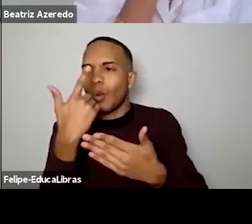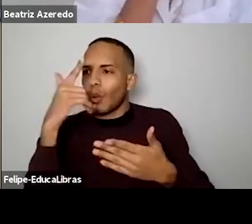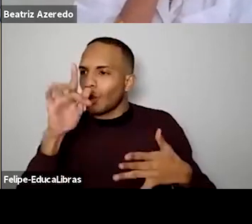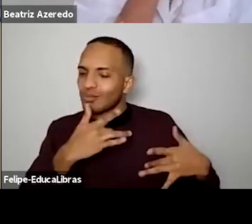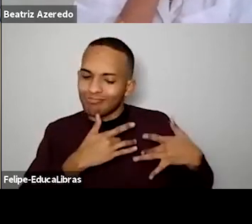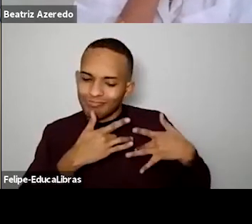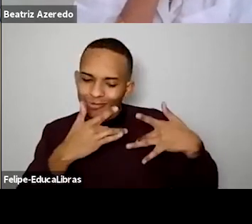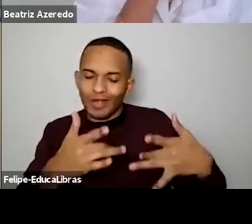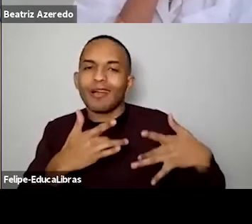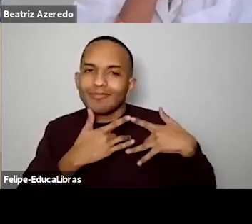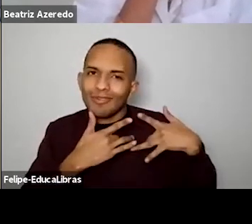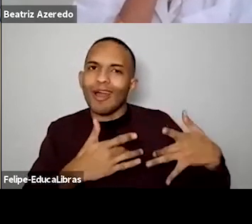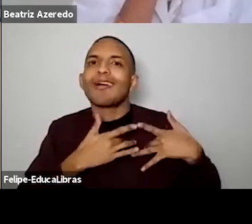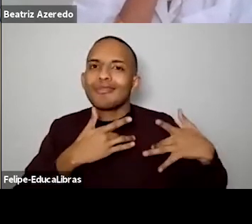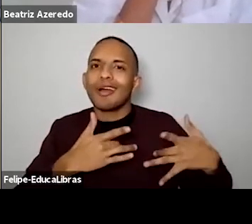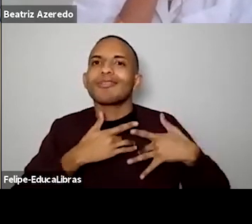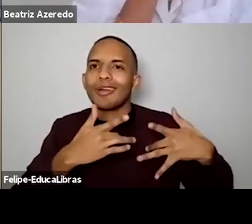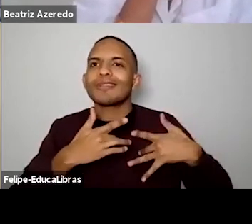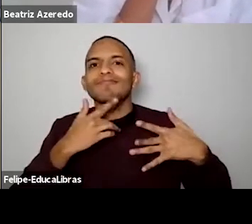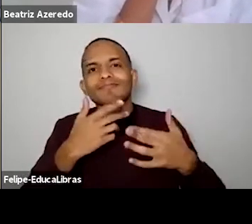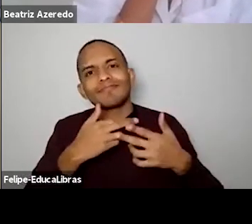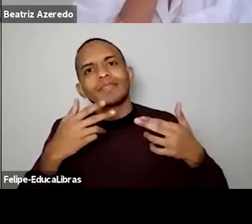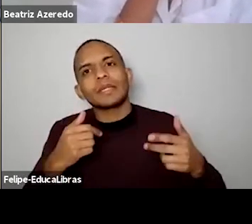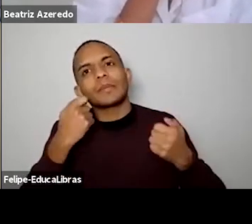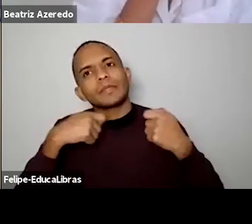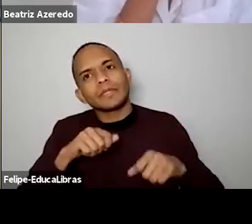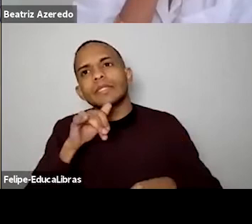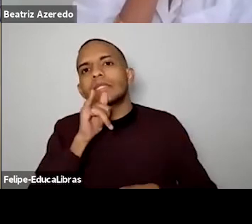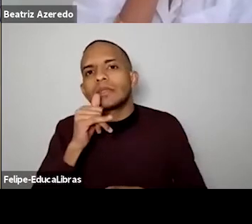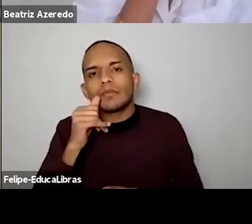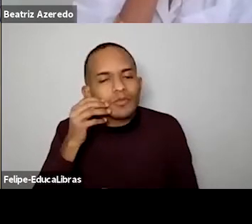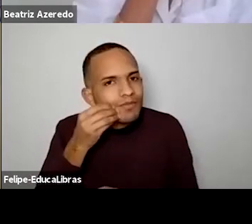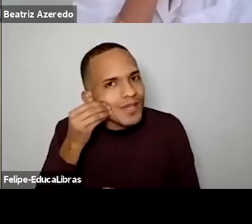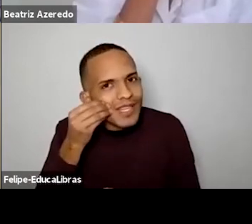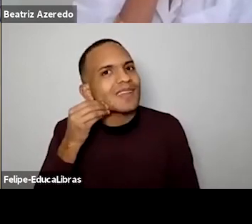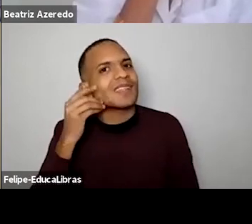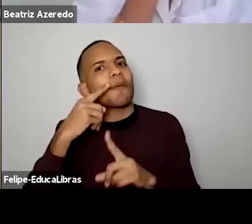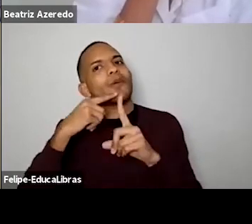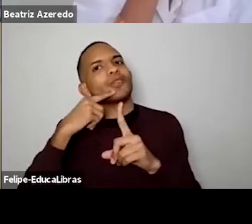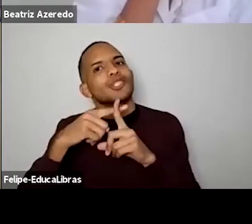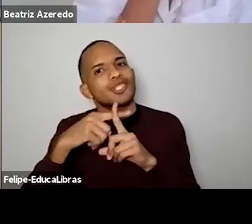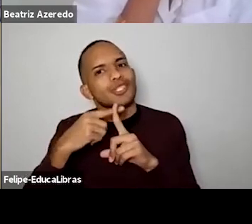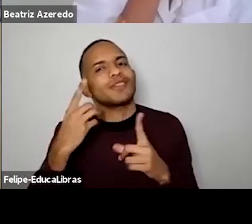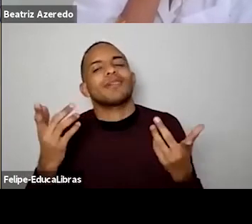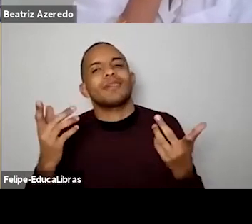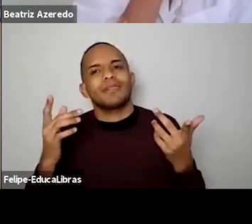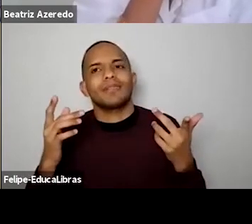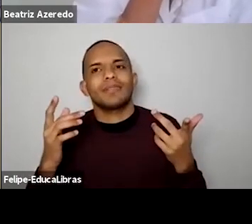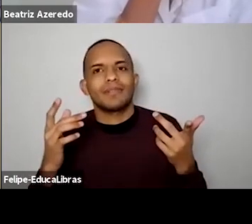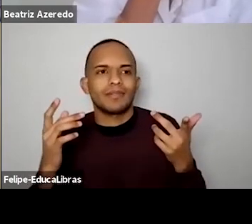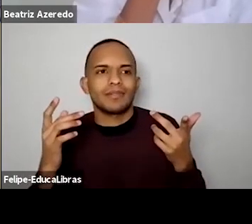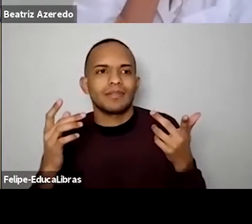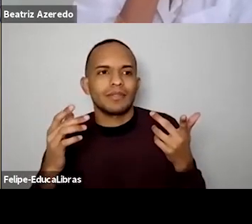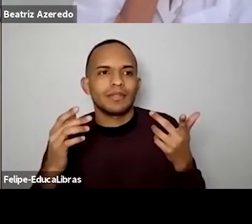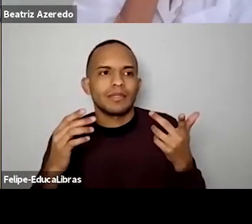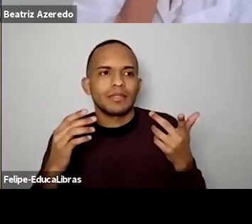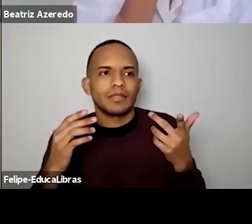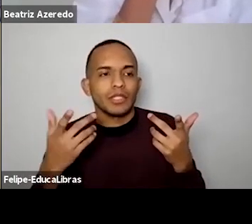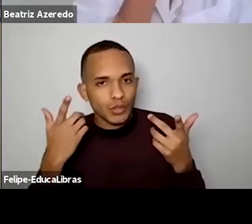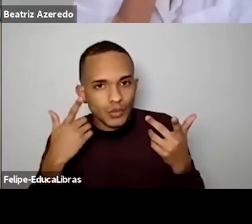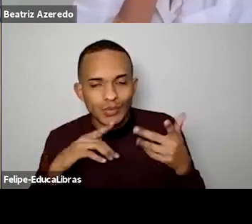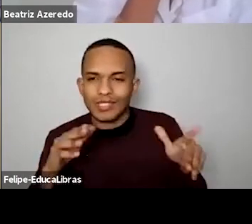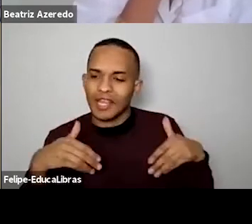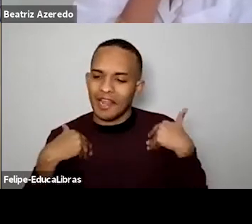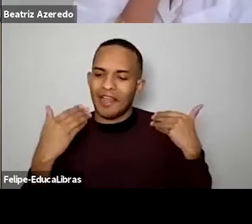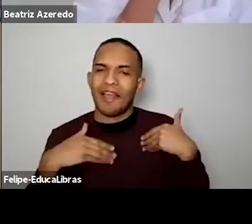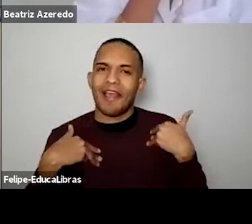para outras causas. Tem que transformar isso numa experiência positiva e enfim, que traga alegria, como a